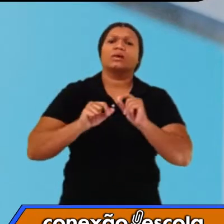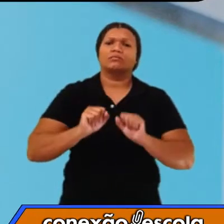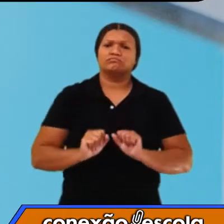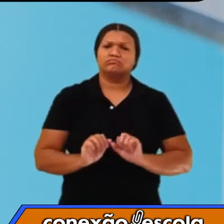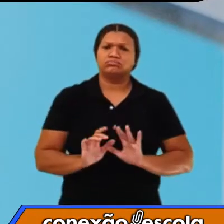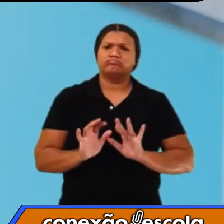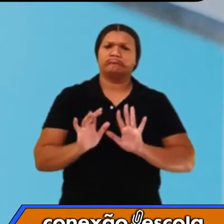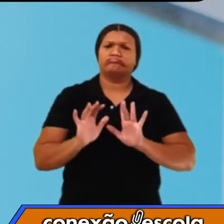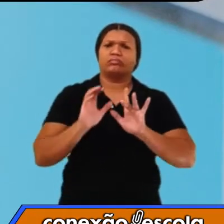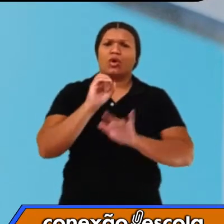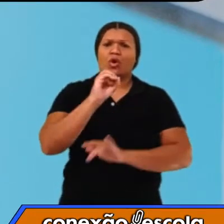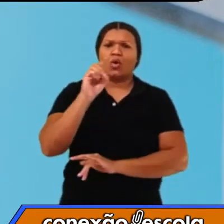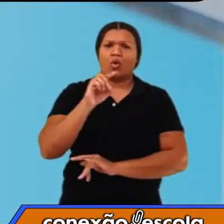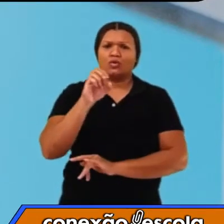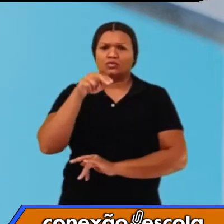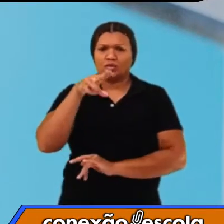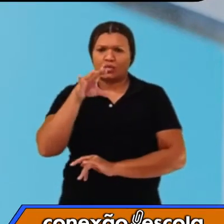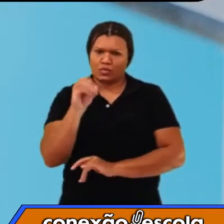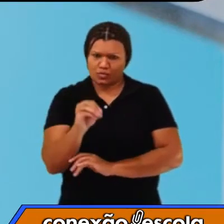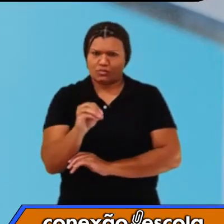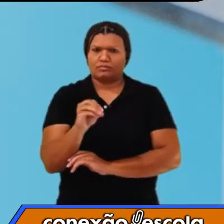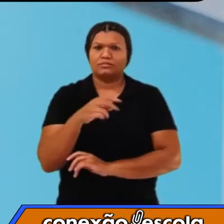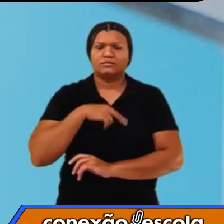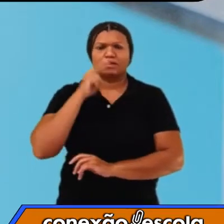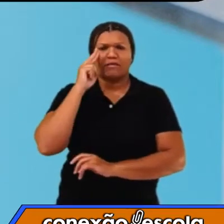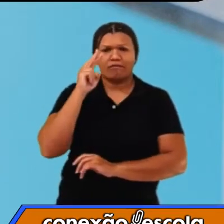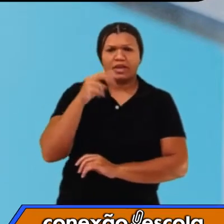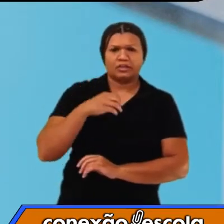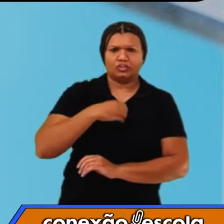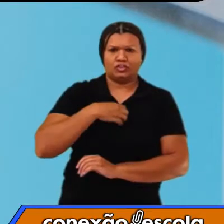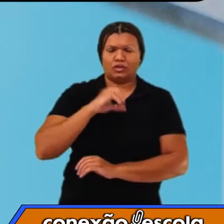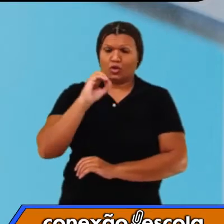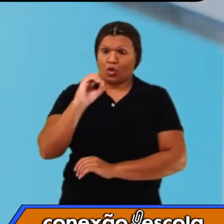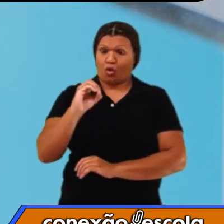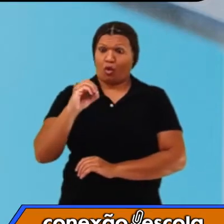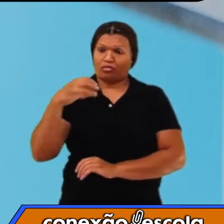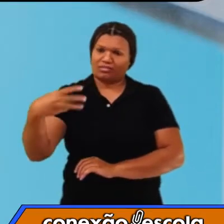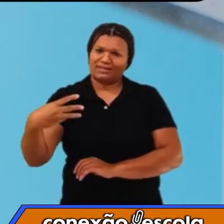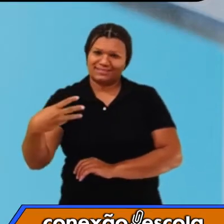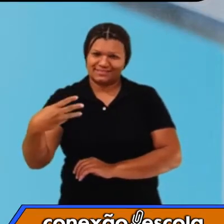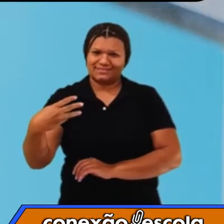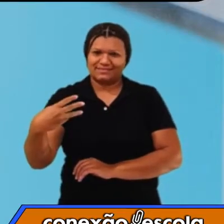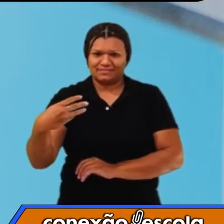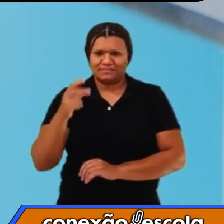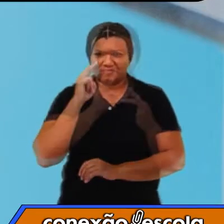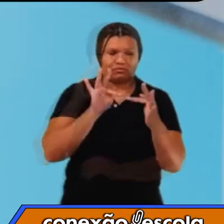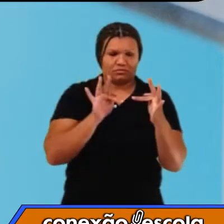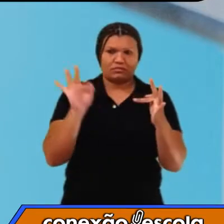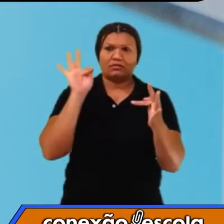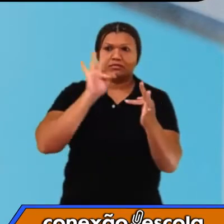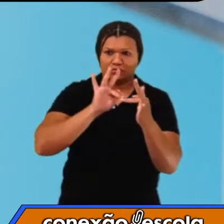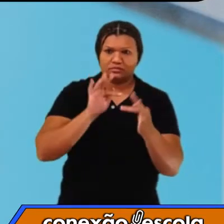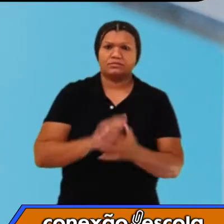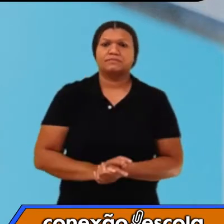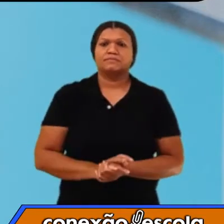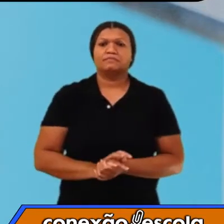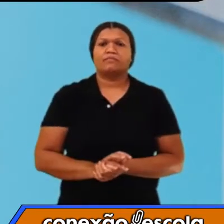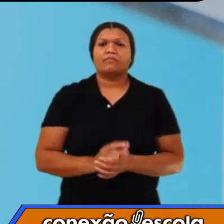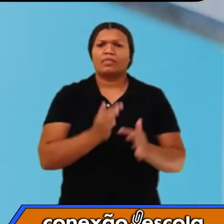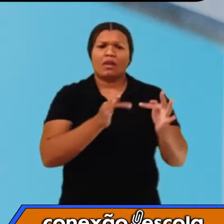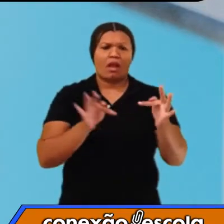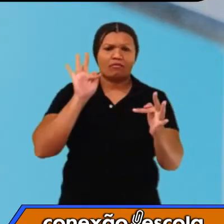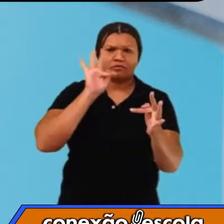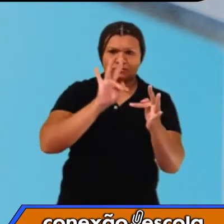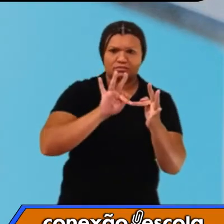a fórmula química do gás ozônio, esse O3 aqui. A função